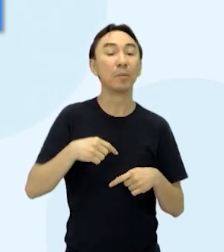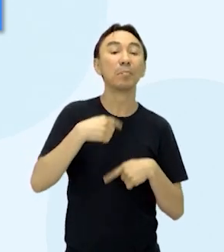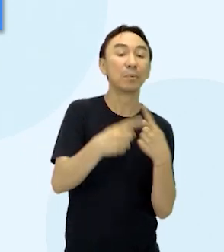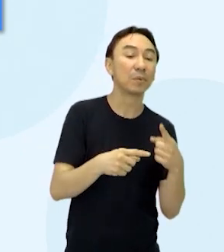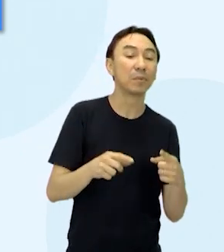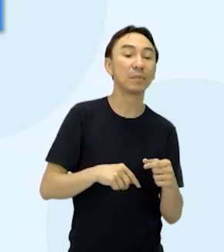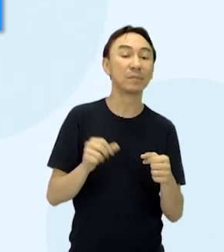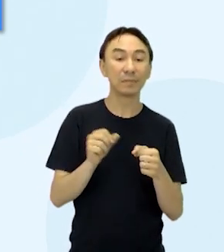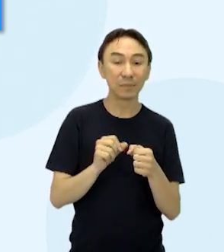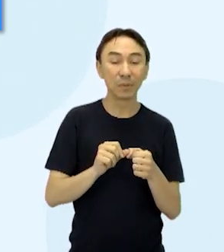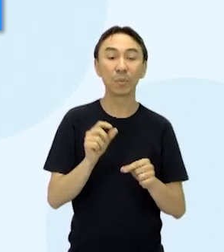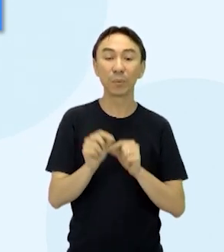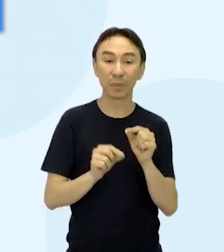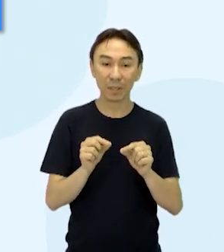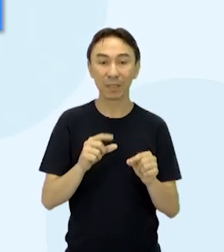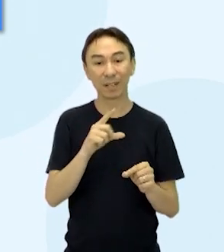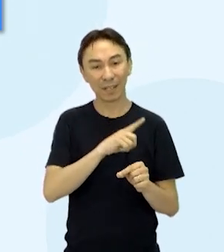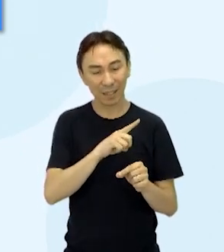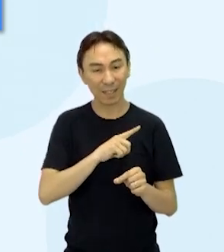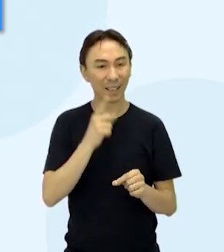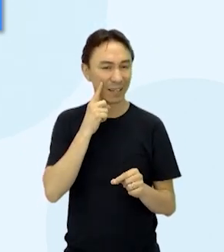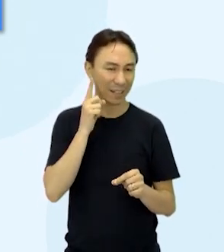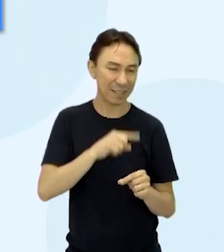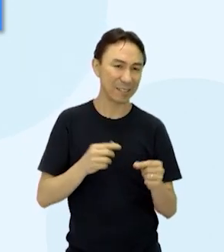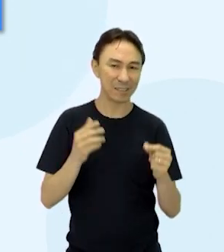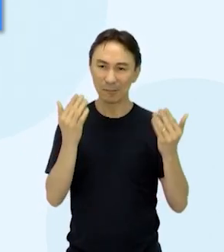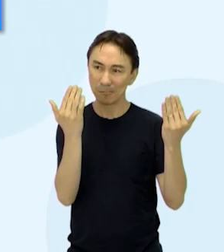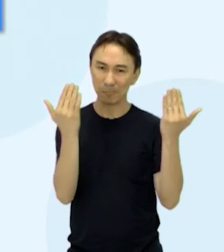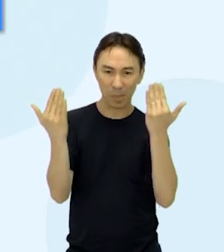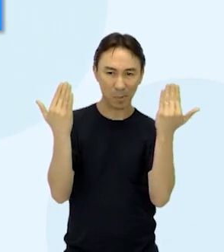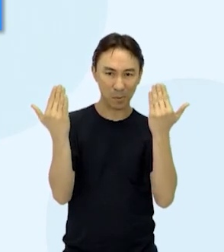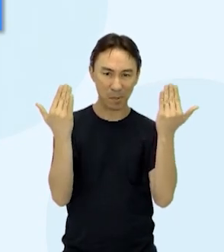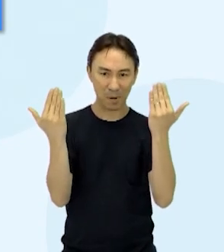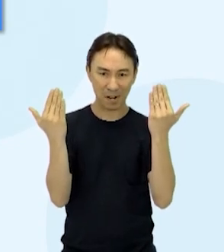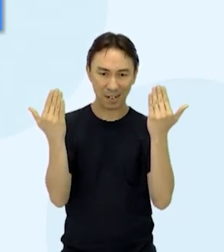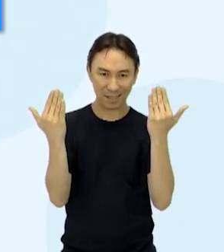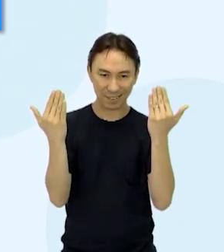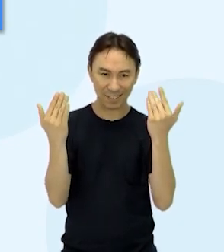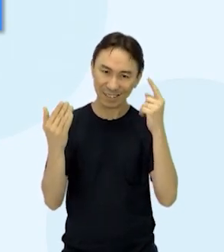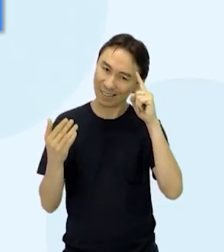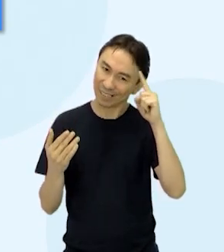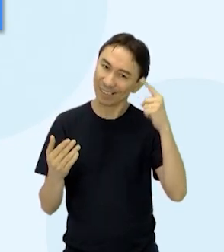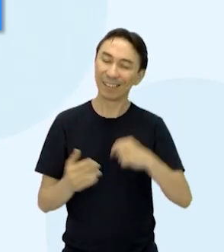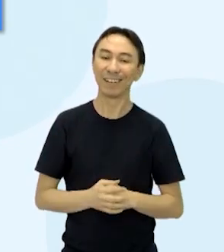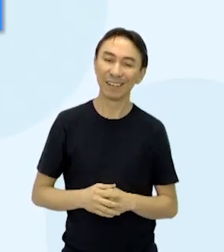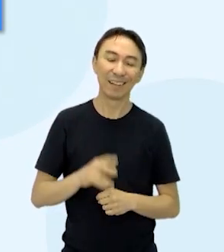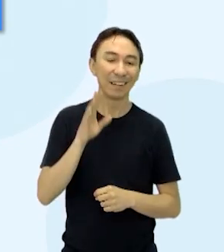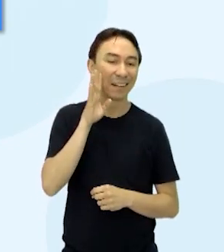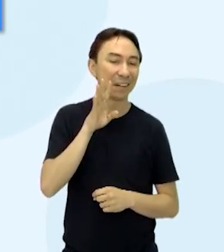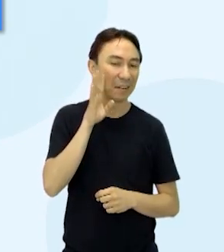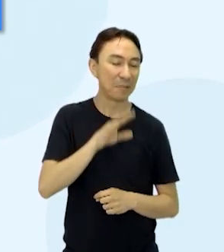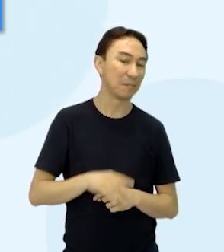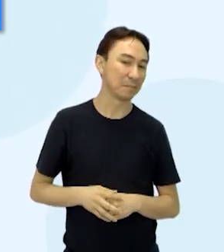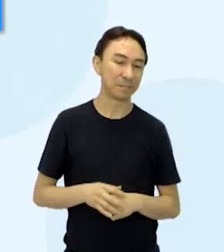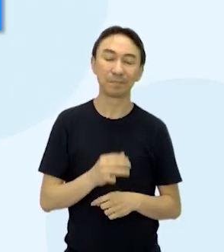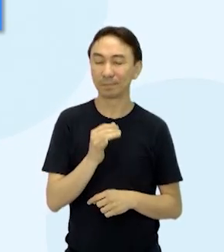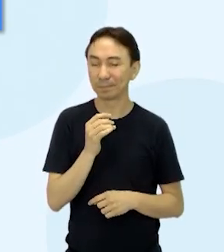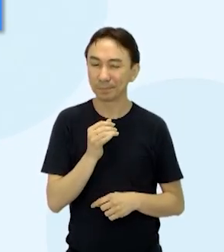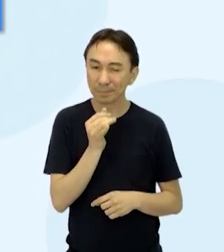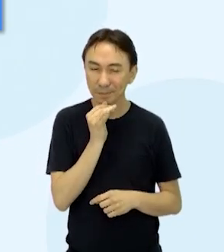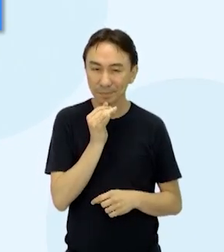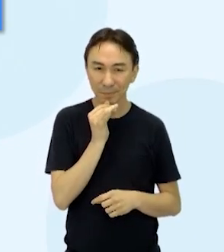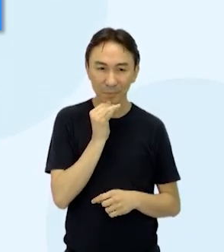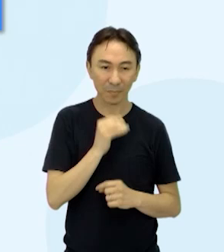né, Vivi, aquela ideia da proporcionalidade. E é legal a gente saber proporcionalidade agora, né? Porque olha só, do